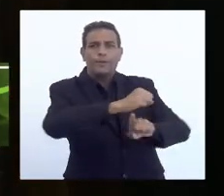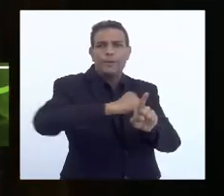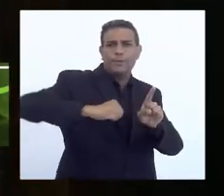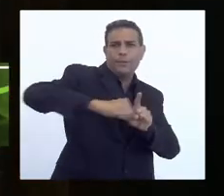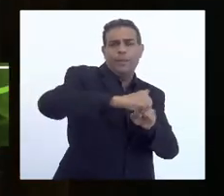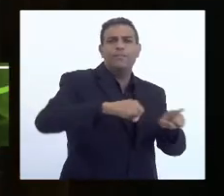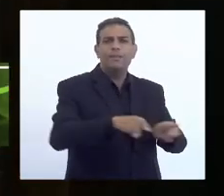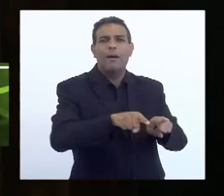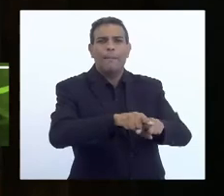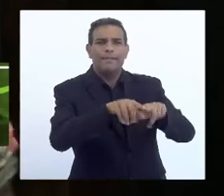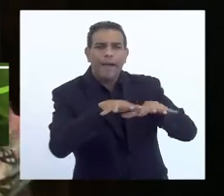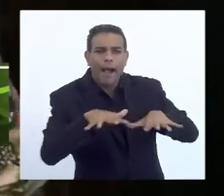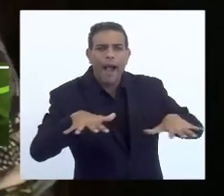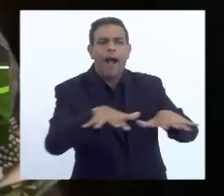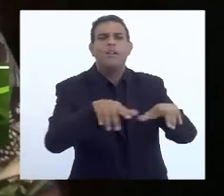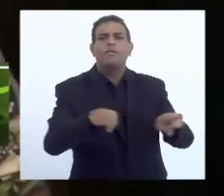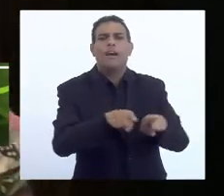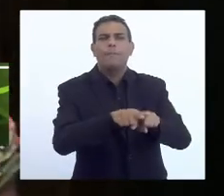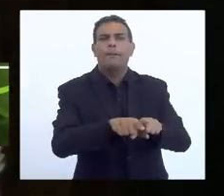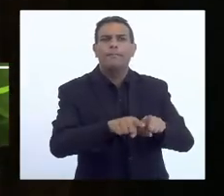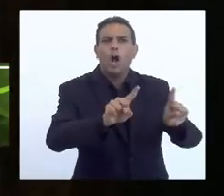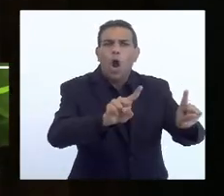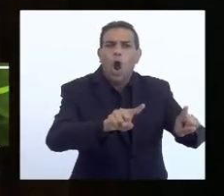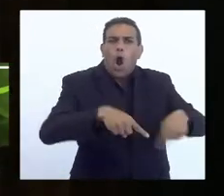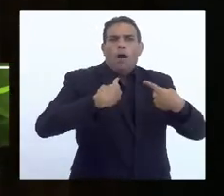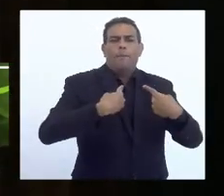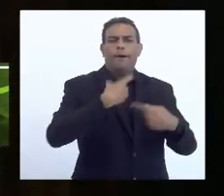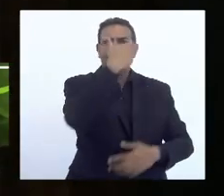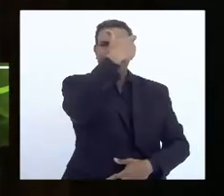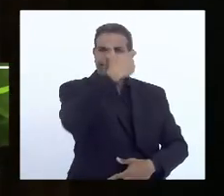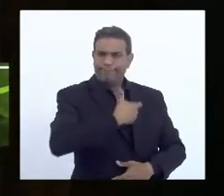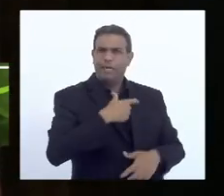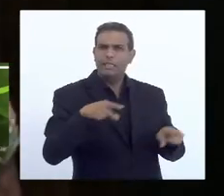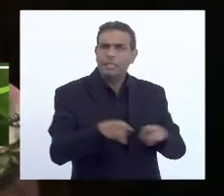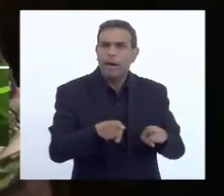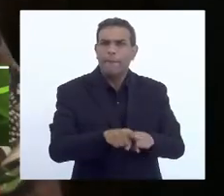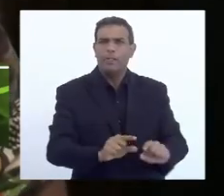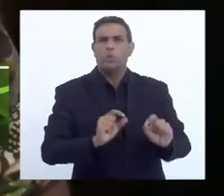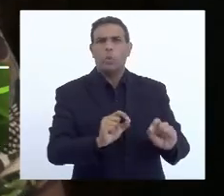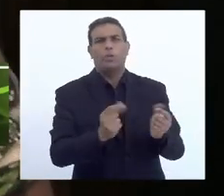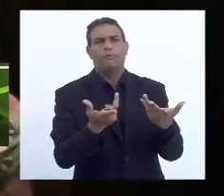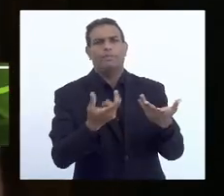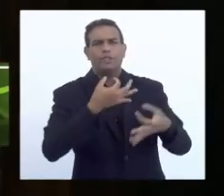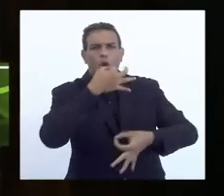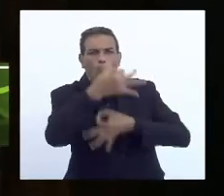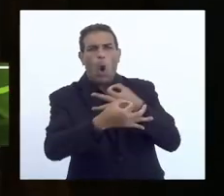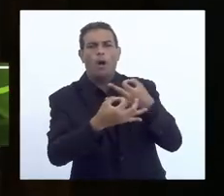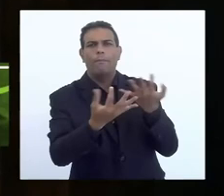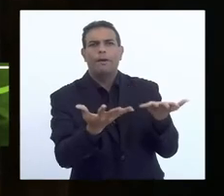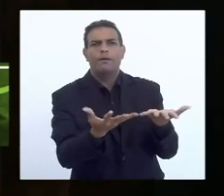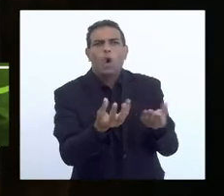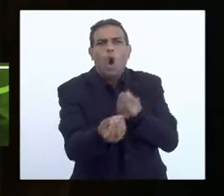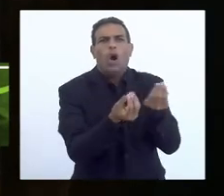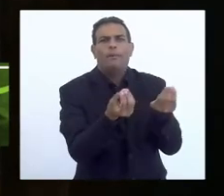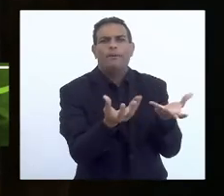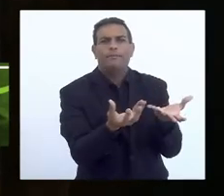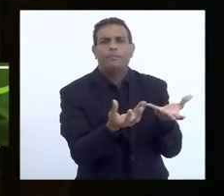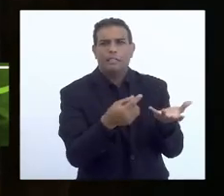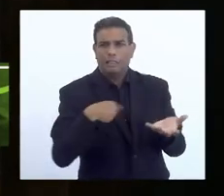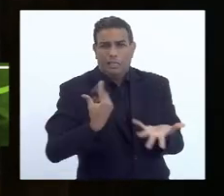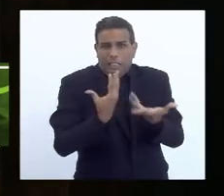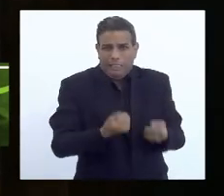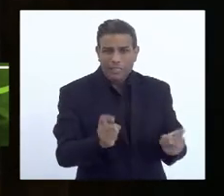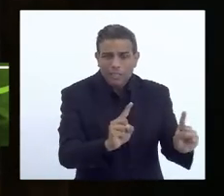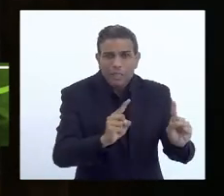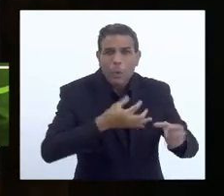de espaço, eles violam os nossos corpos, eles colocam em questionamento a nossa capacidade de tomar